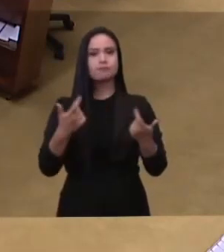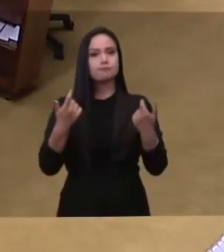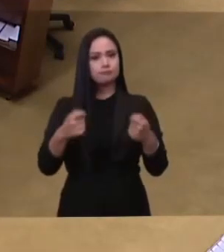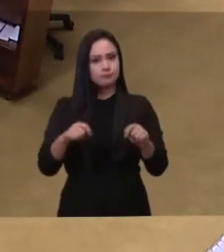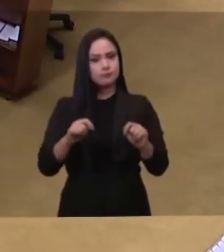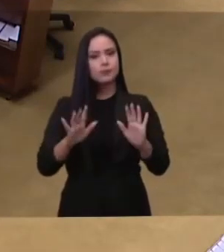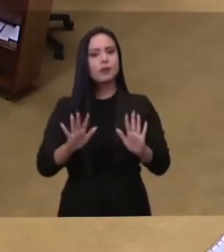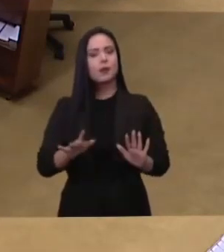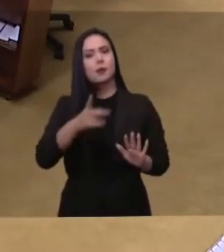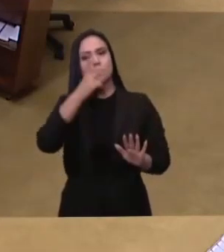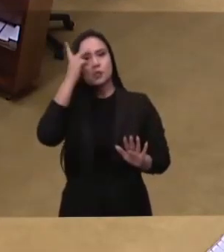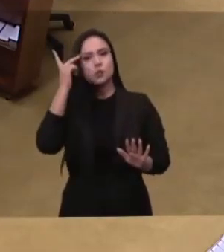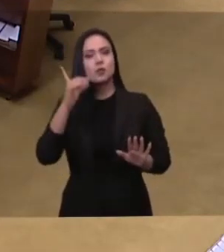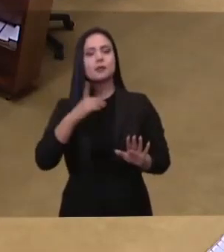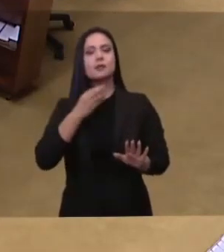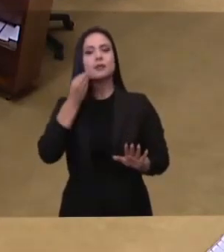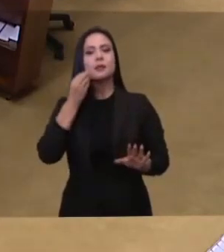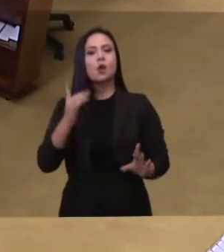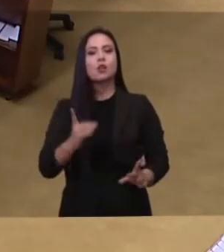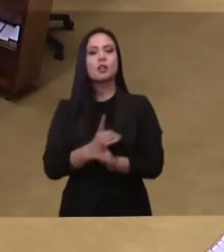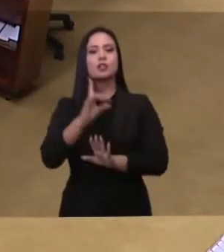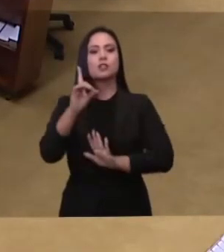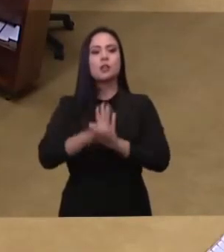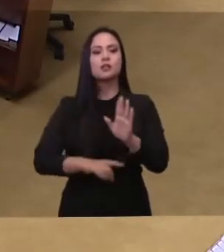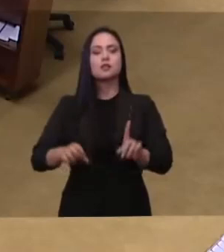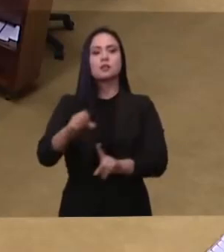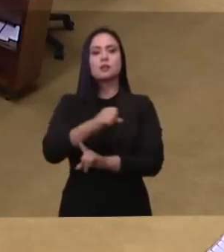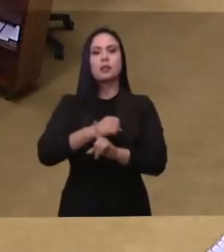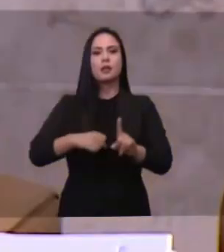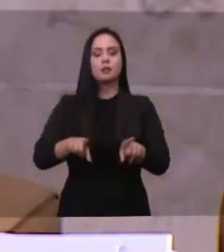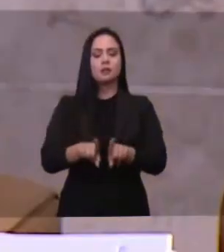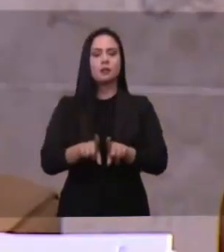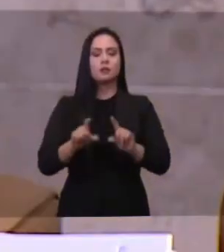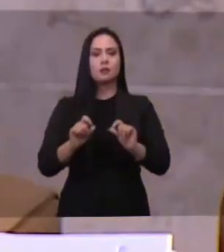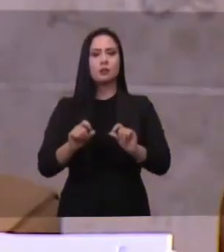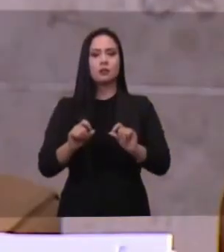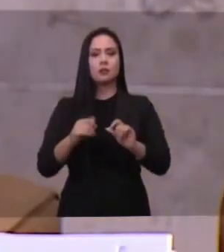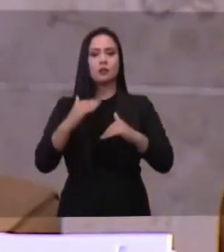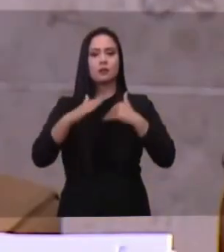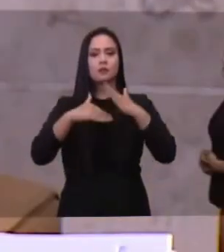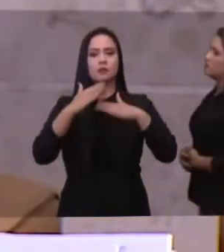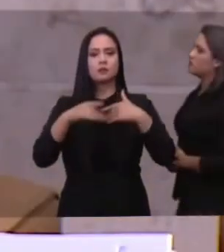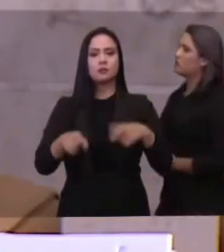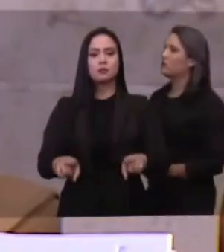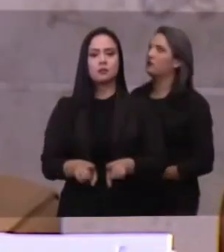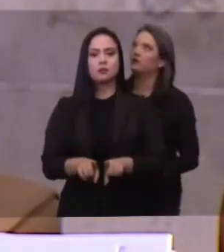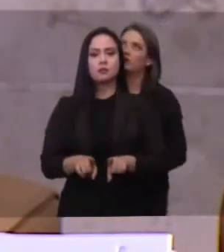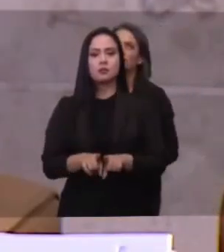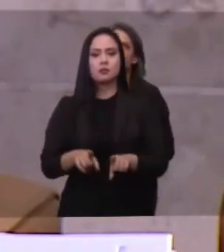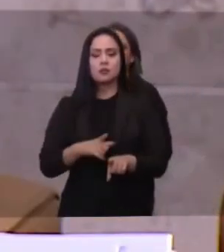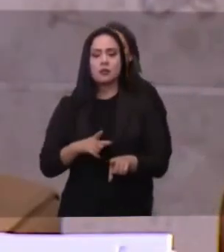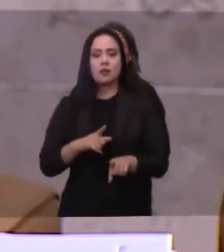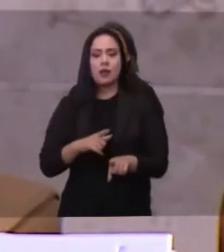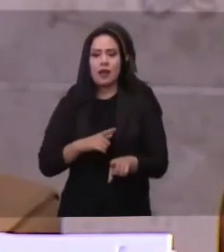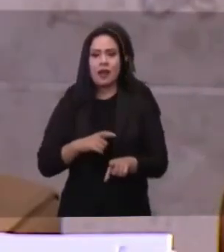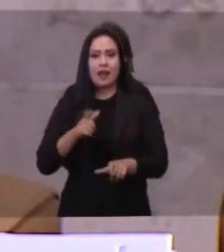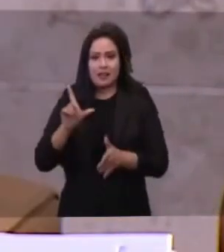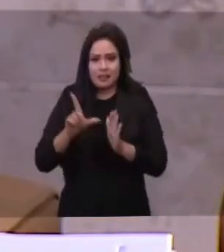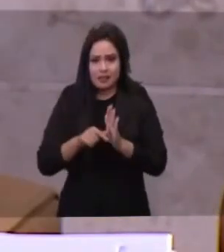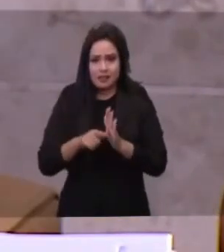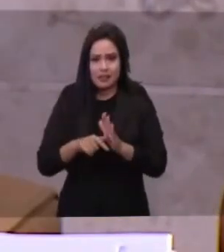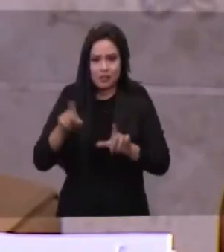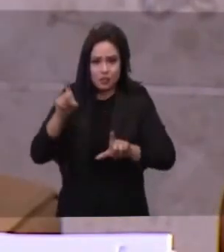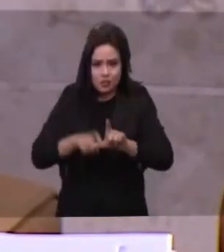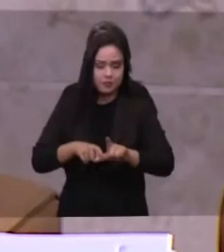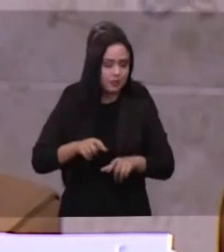Supremo julga-se é constitucional a retomada de imóvel pelo credor, sem a necessidade da intervenção do judiciário para contratos